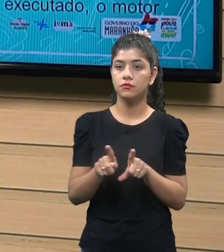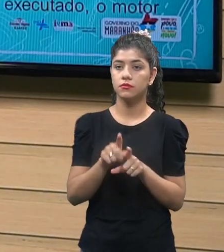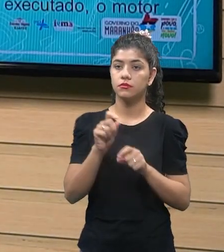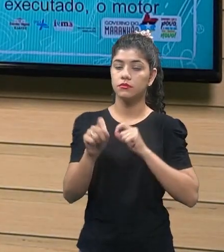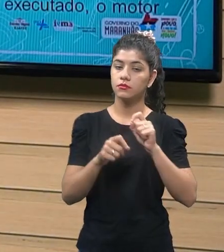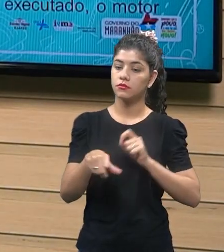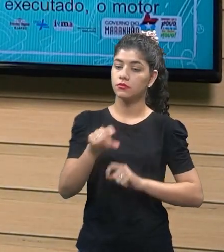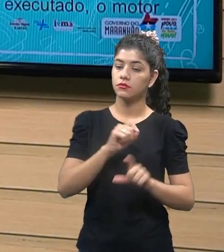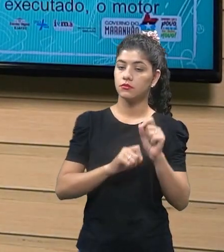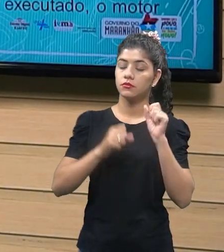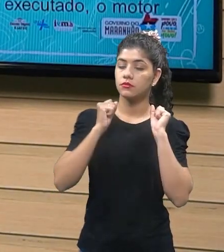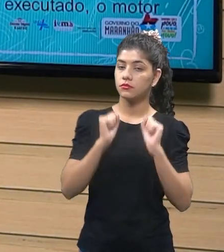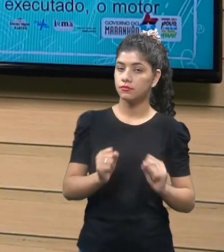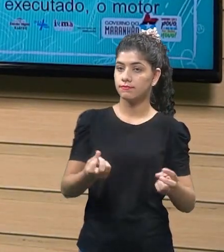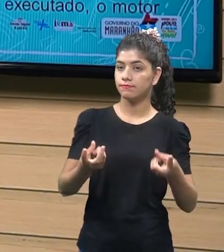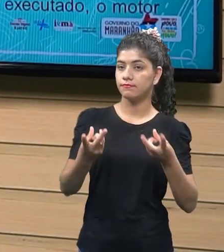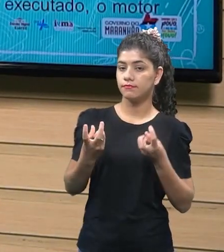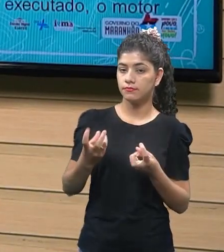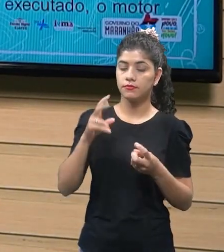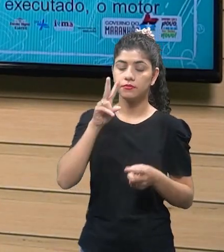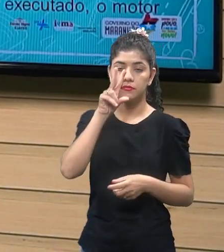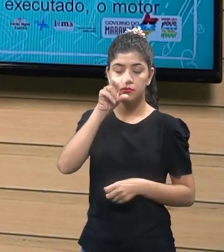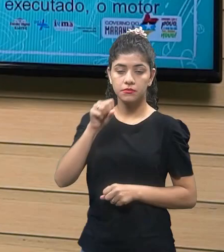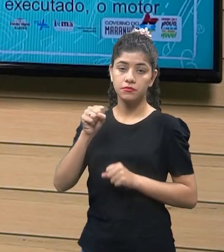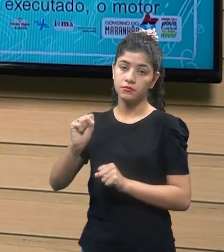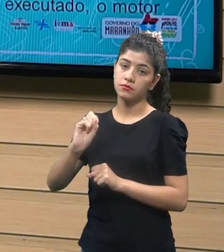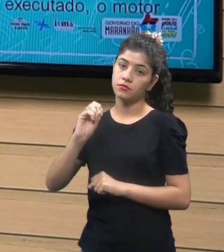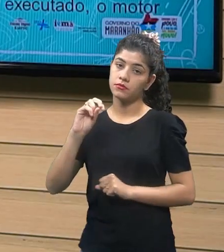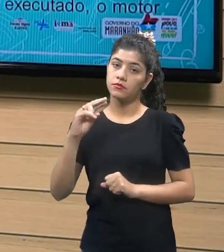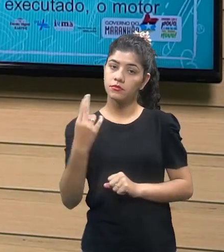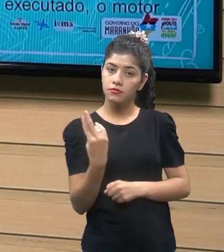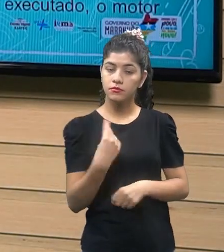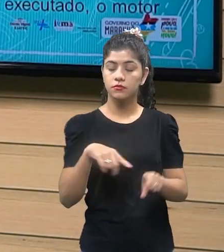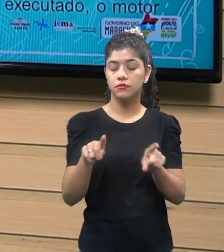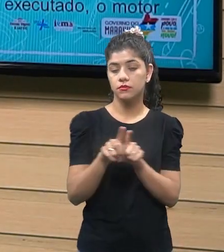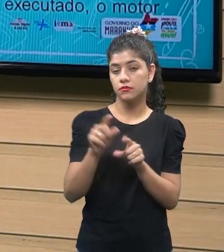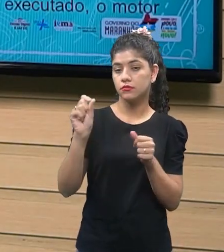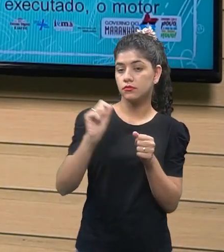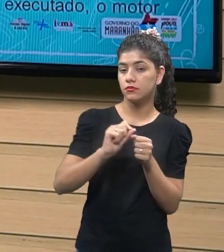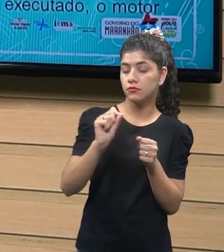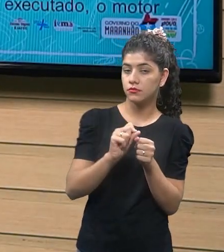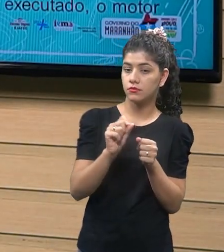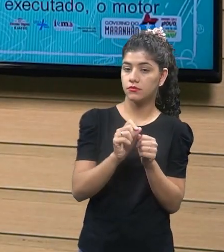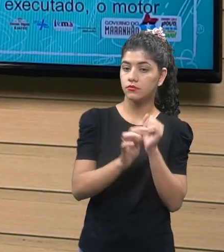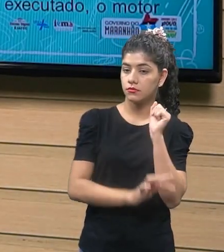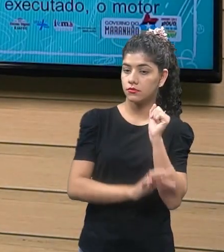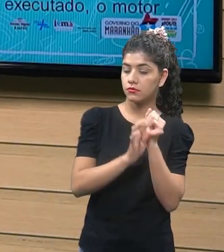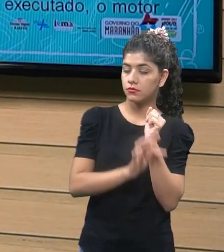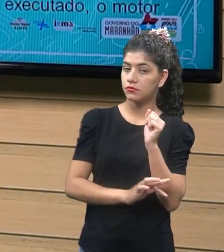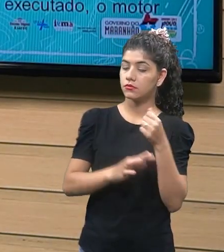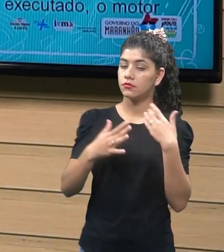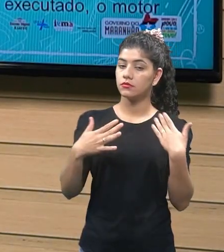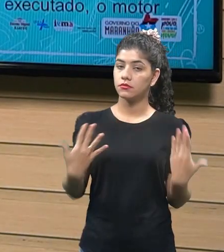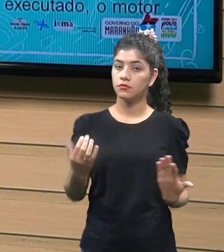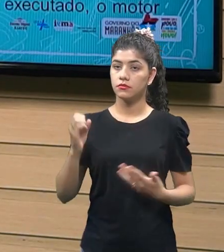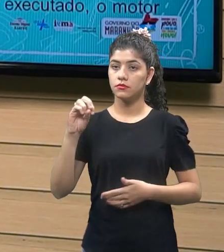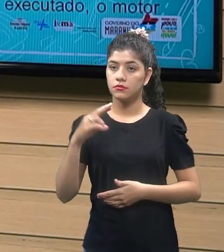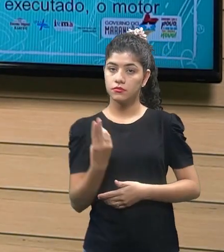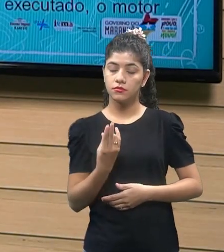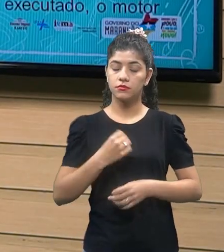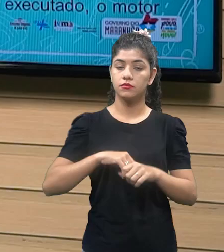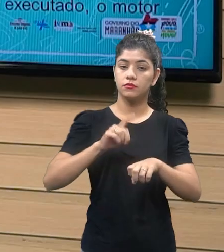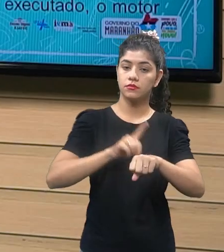escolhido, a gente vai ver a força, ou se ele vai executar determinada atividade medindo em graus, ou em tempo